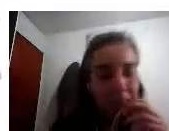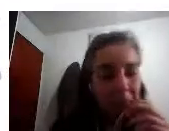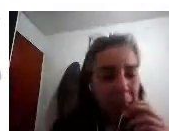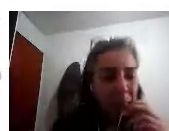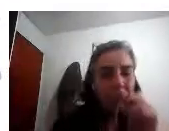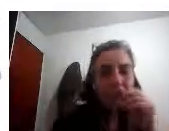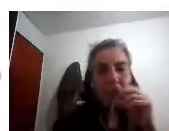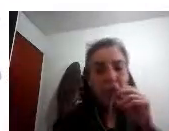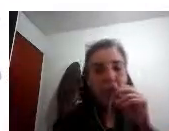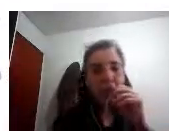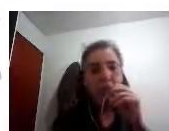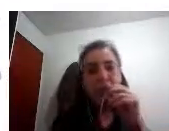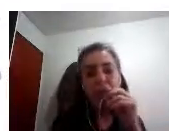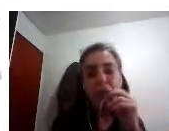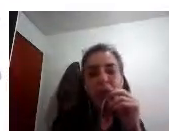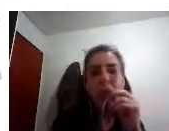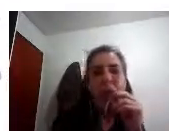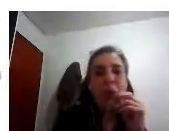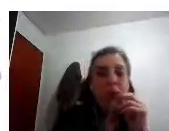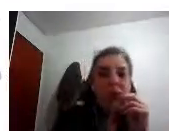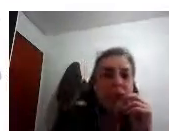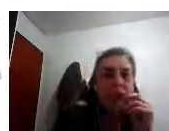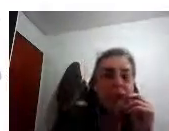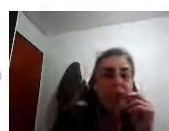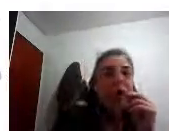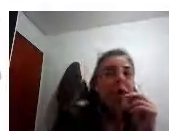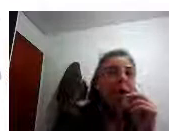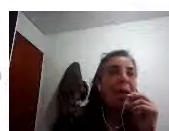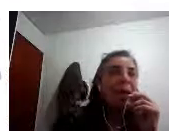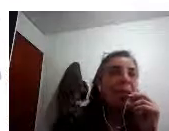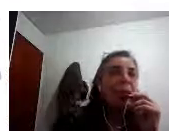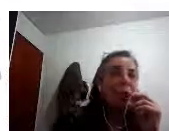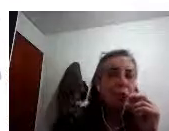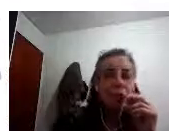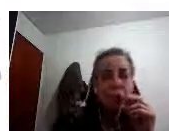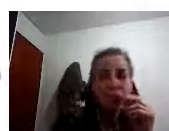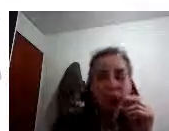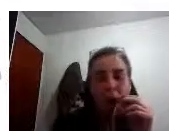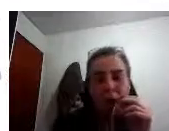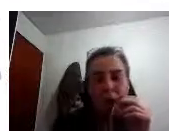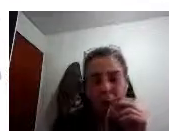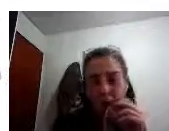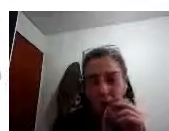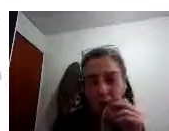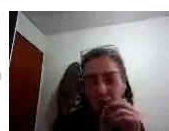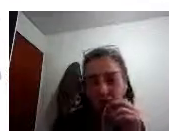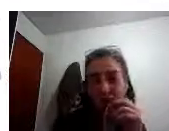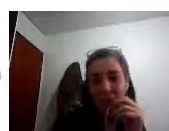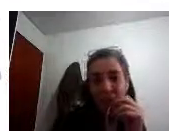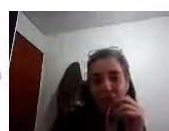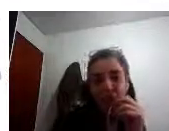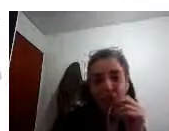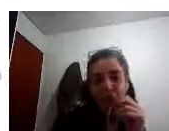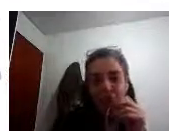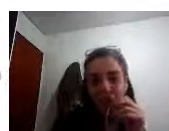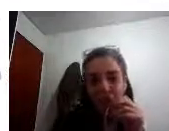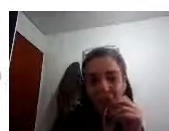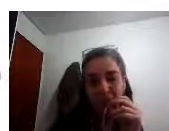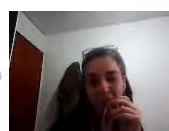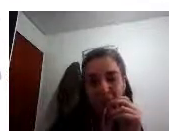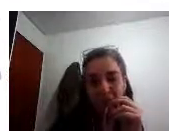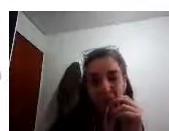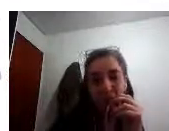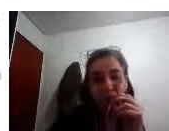bom? A gente vai voltar um pouquinho. No assunto a qual eu notei que vocês